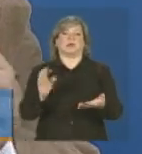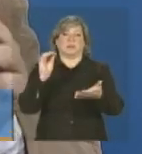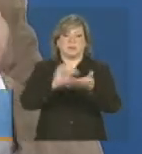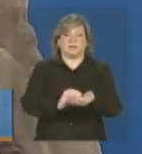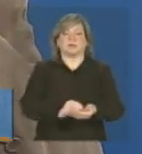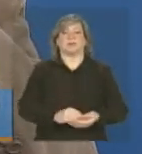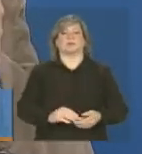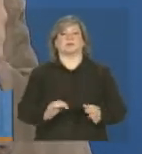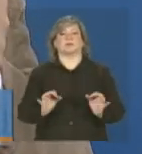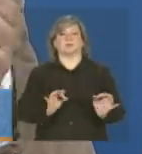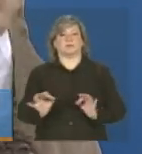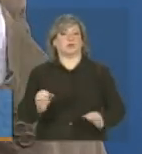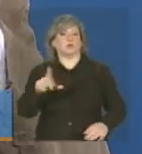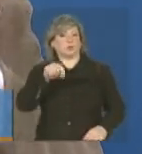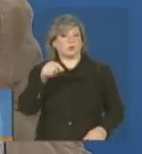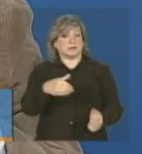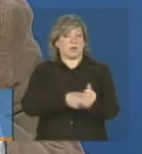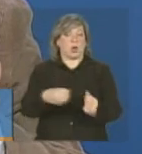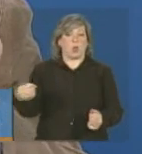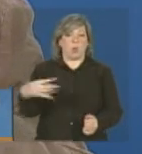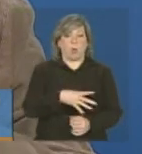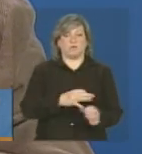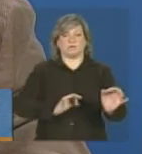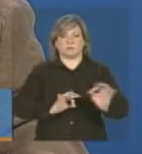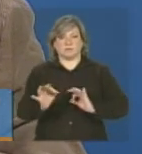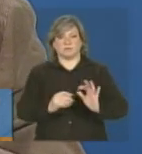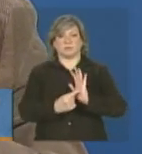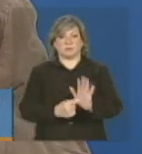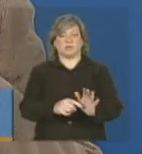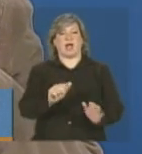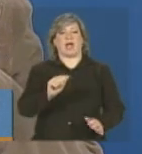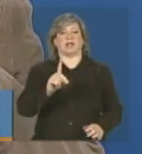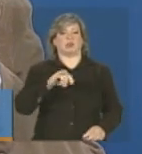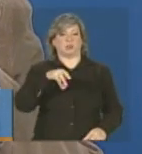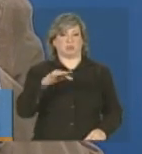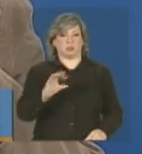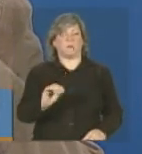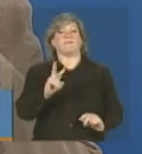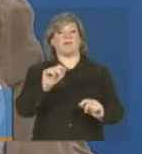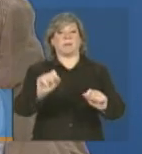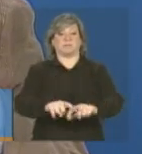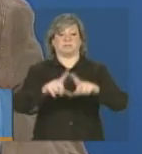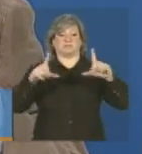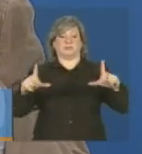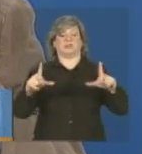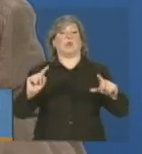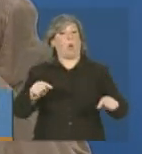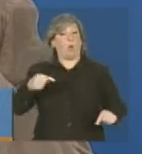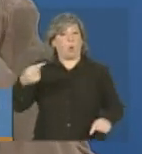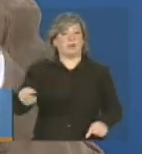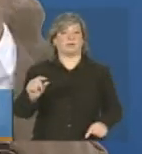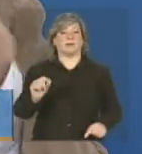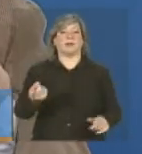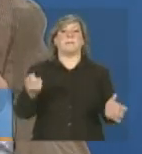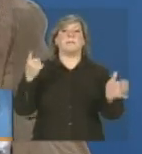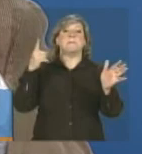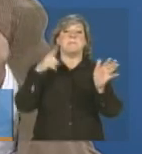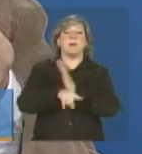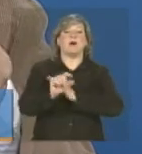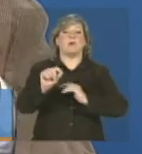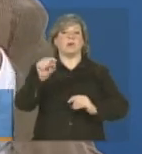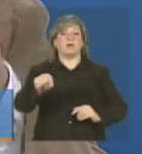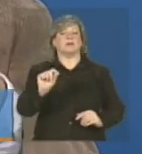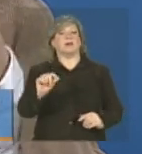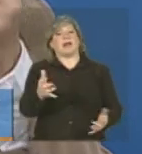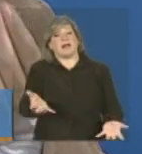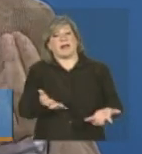nova, confirmar seus dados, inserir uma senha nova, indicar o adjunto, vai aparecer uma tela a mais, que é perguntando a ele, você quer ser